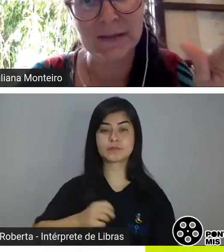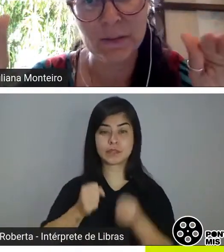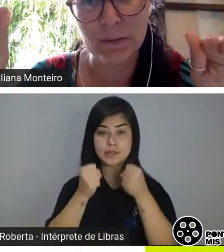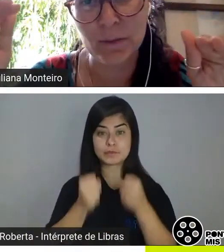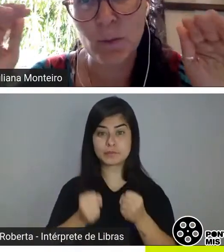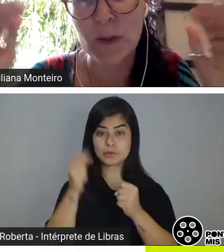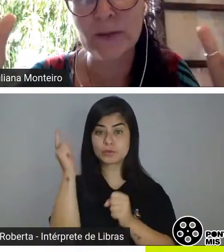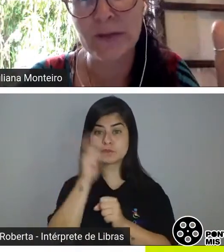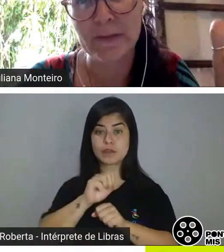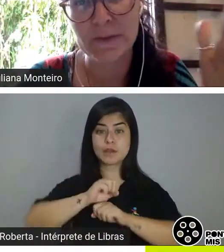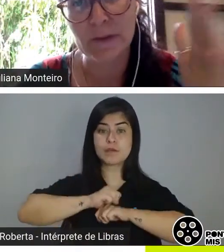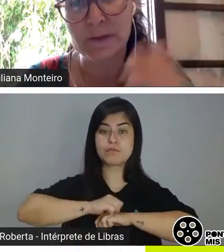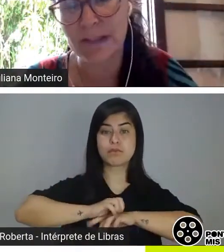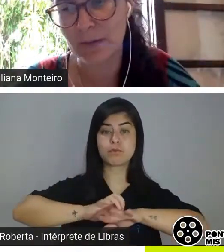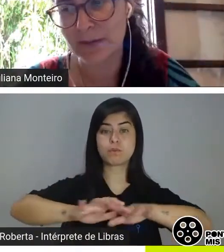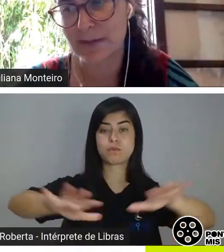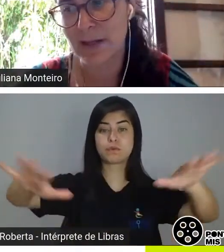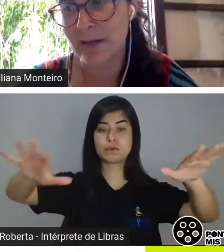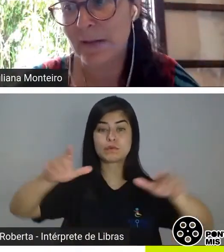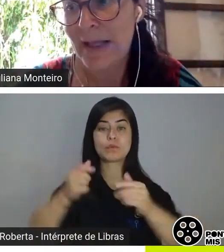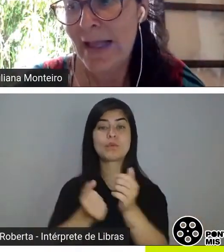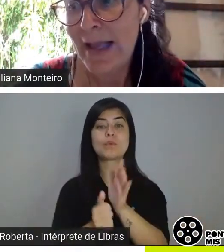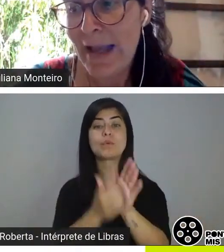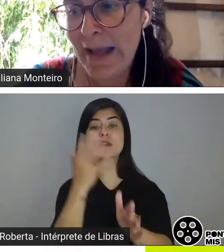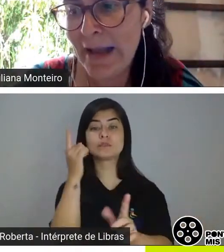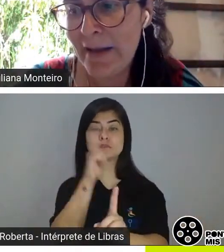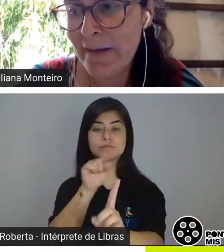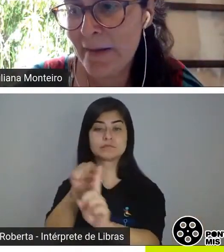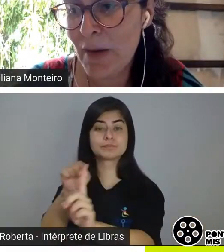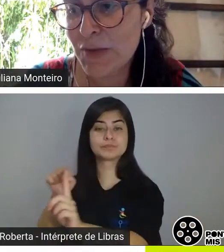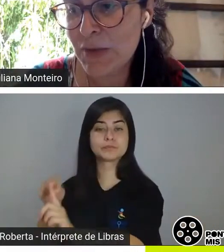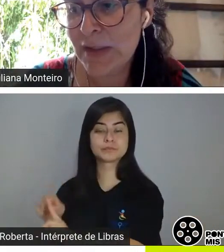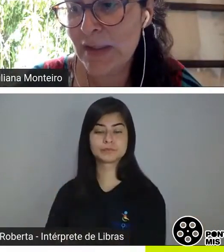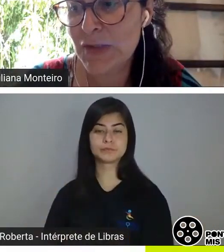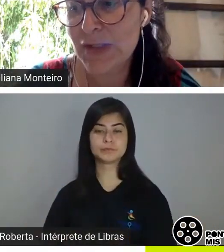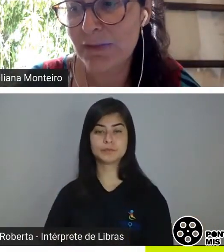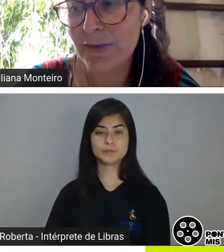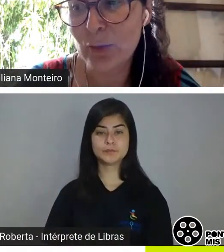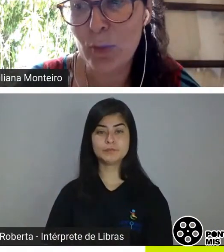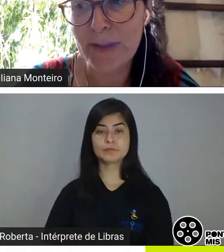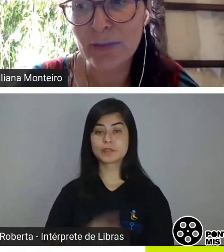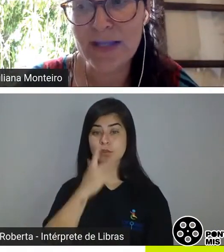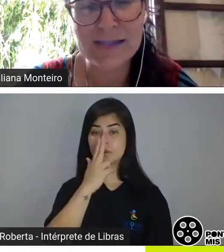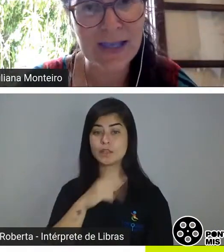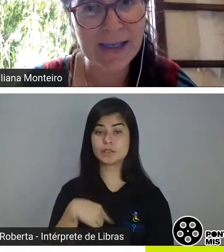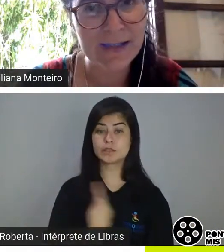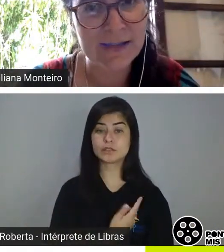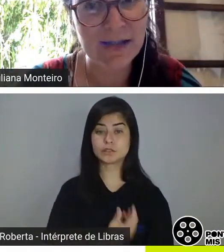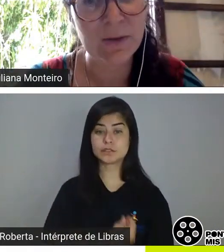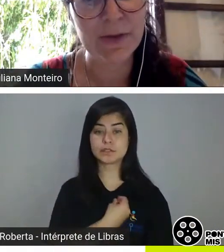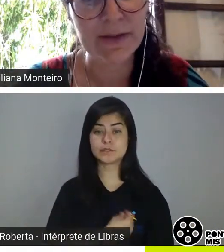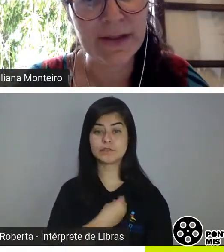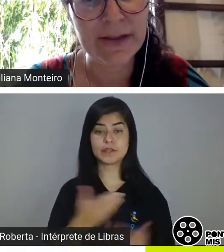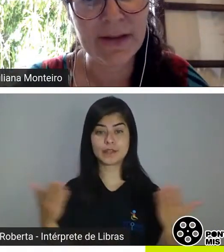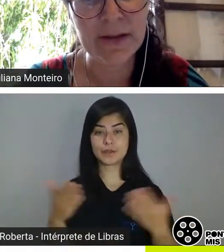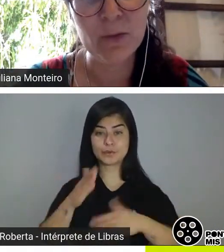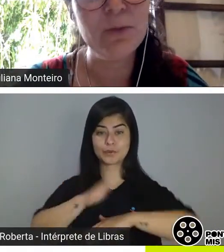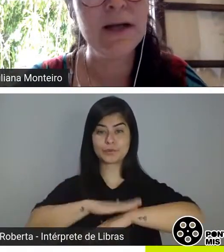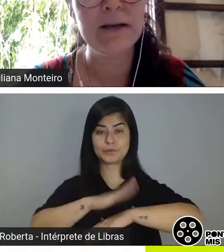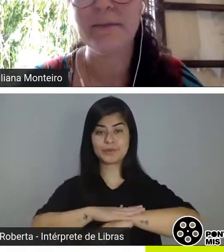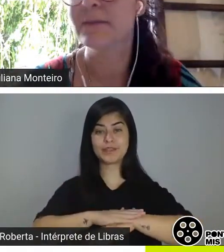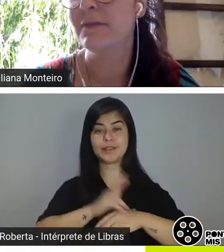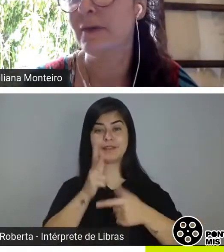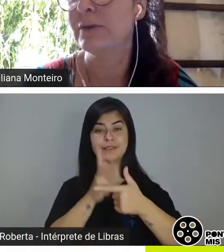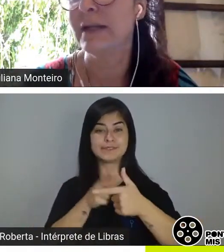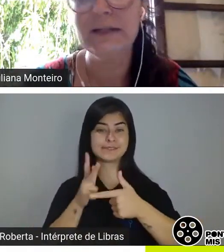e o poder de alcançar o quanto, né, você consegue alcançar. Eu acho que a gente está vivendo o momento